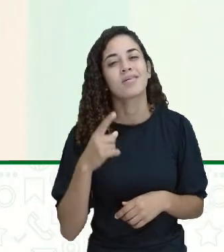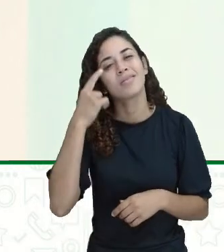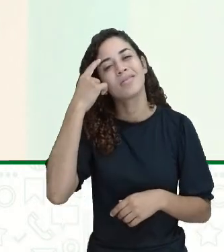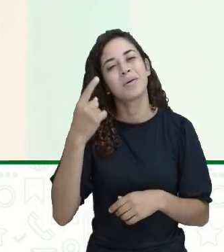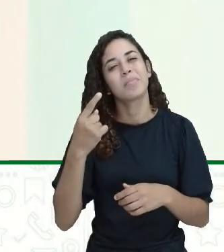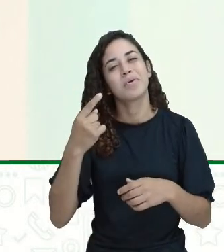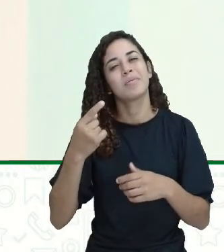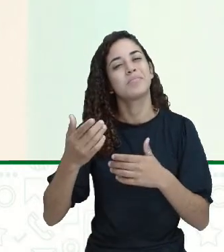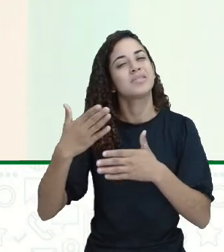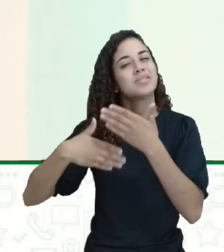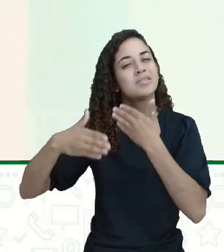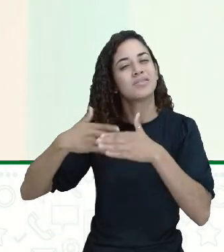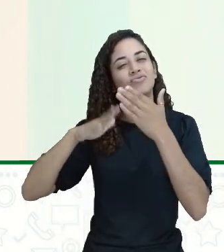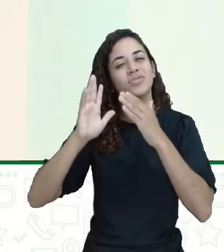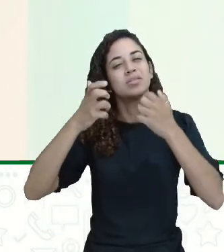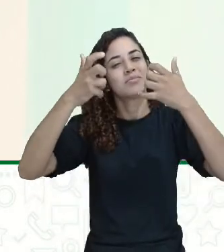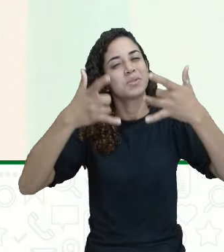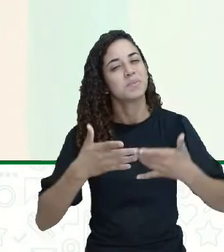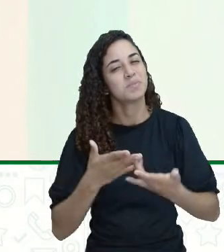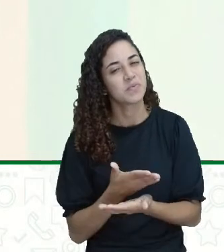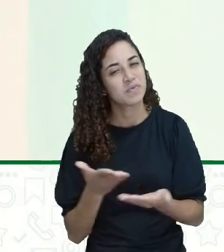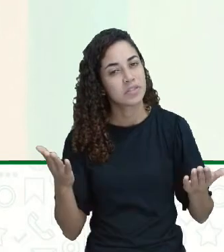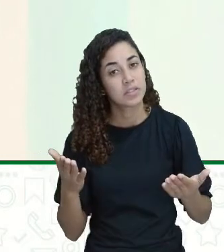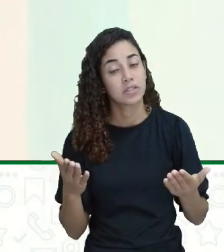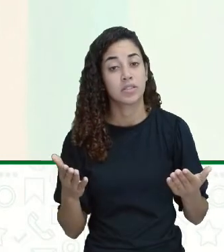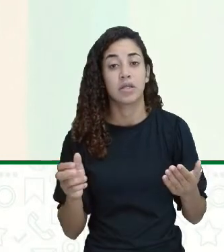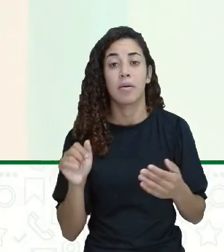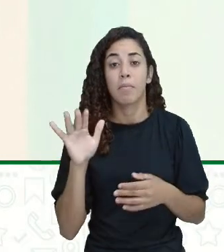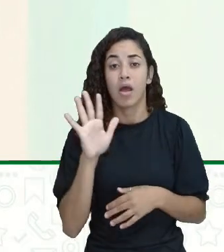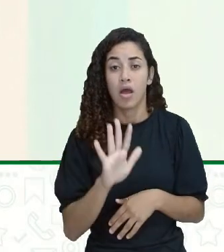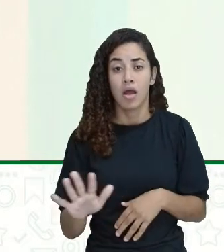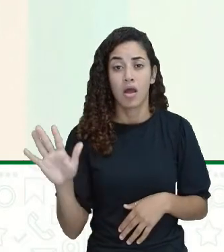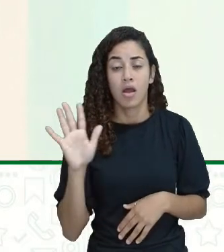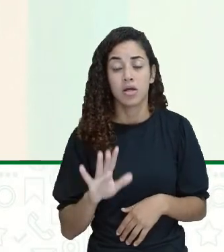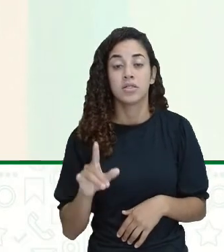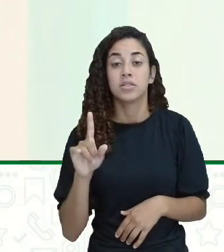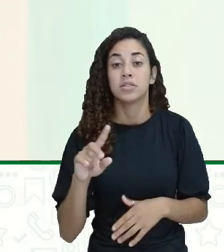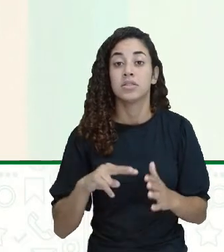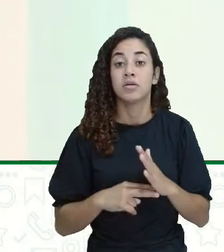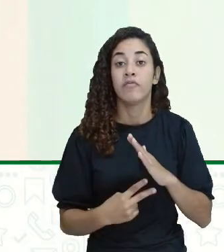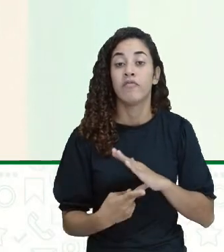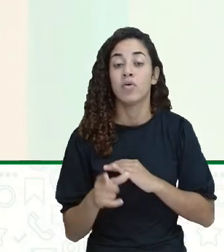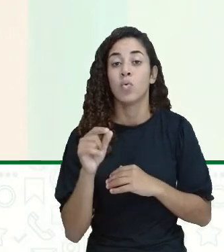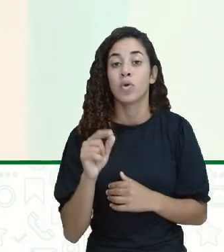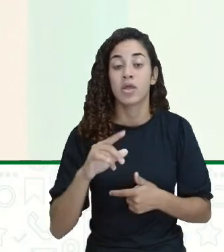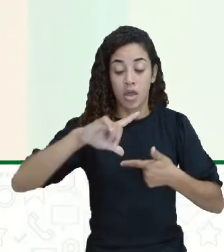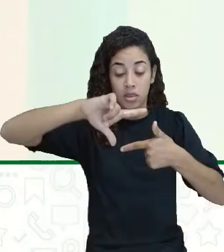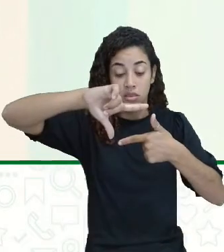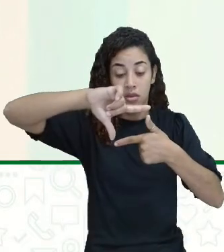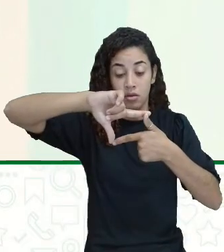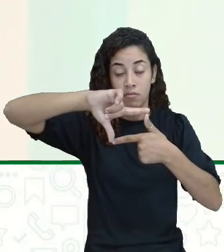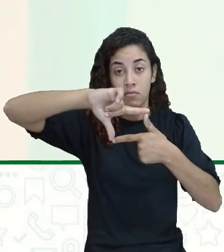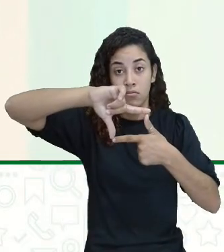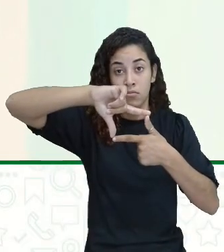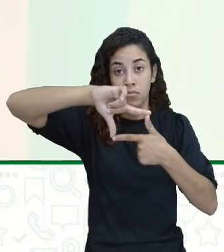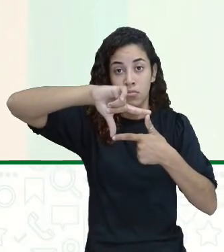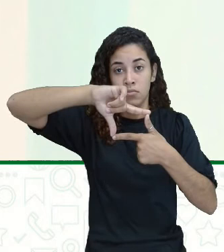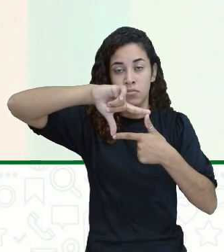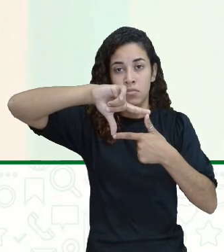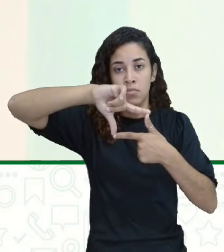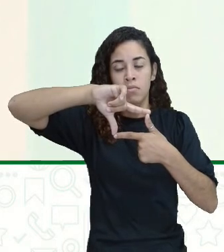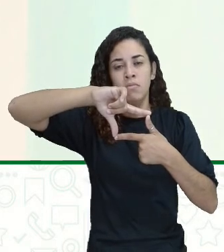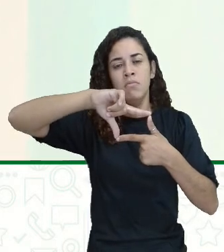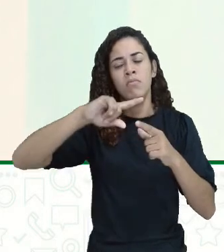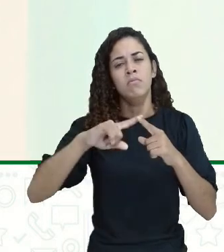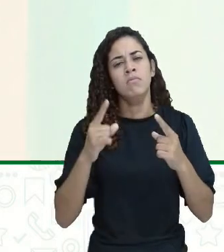eu falei para vocês? Esses polígonos, eles são considerados retângulos, né? Mas